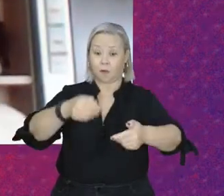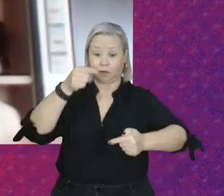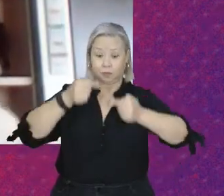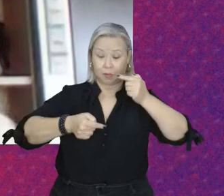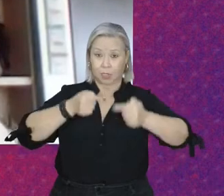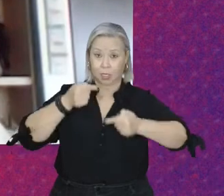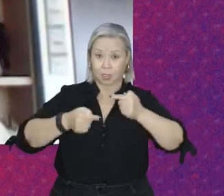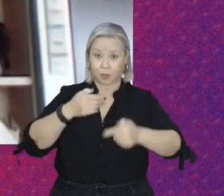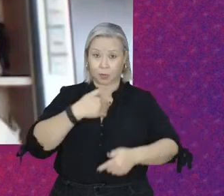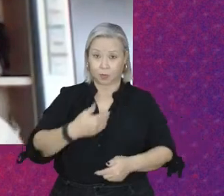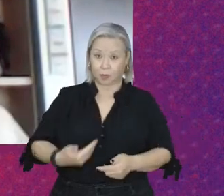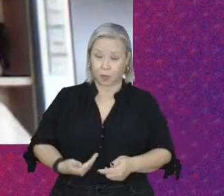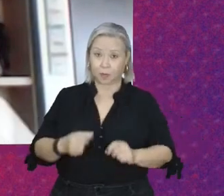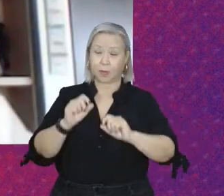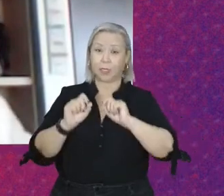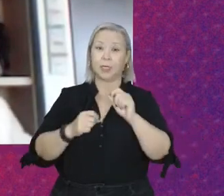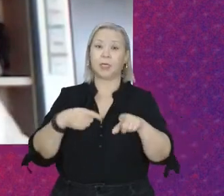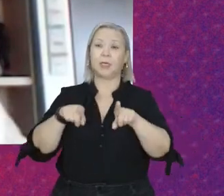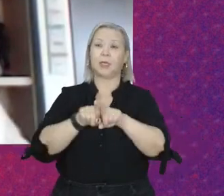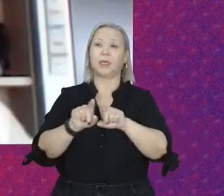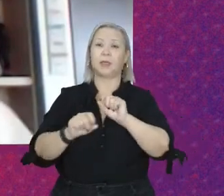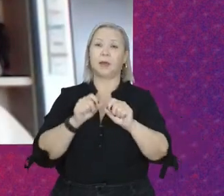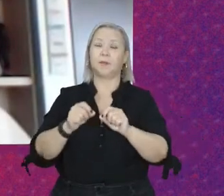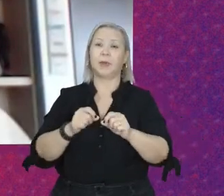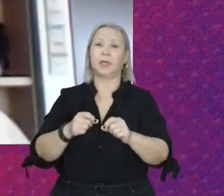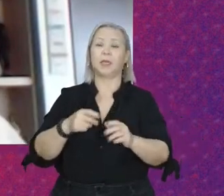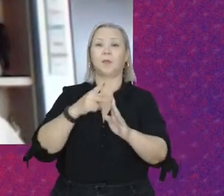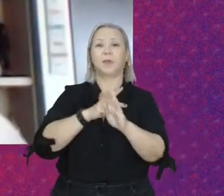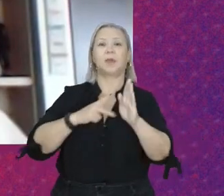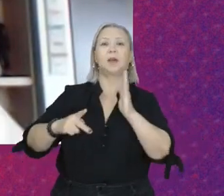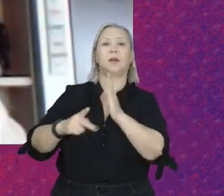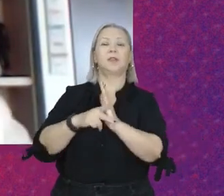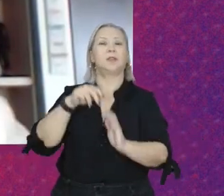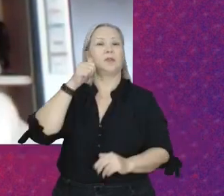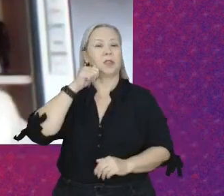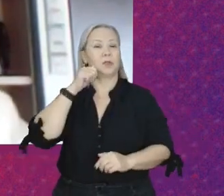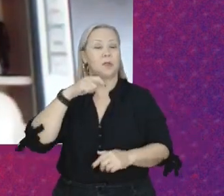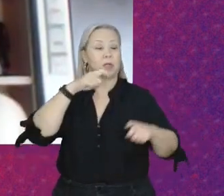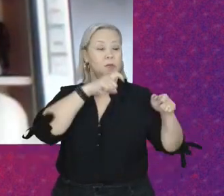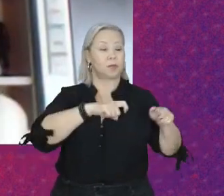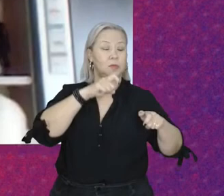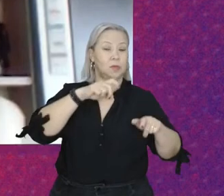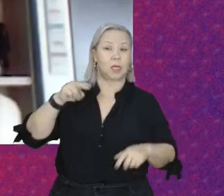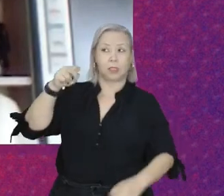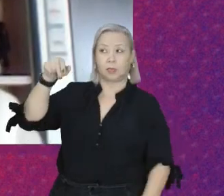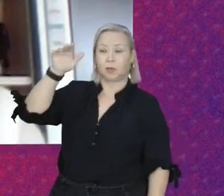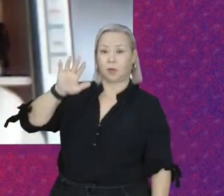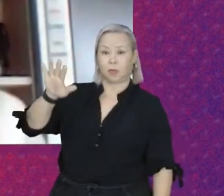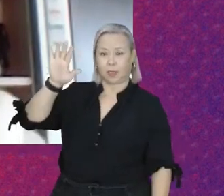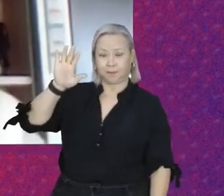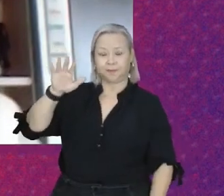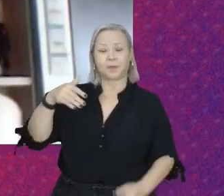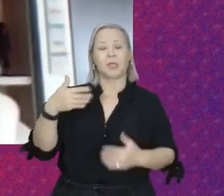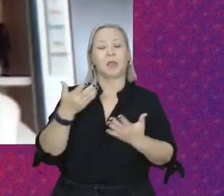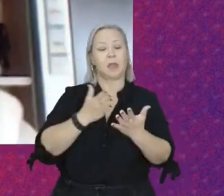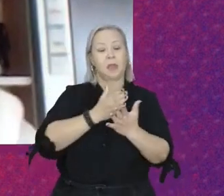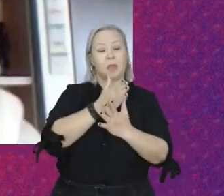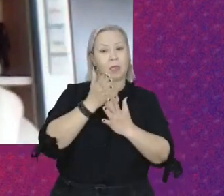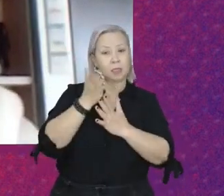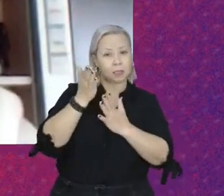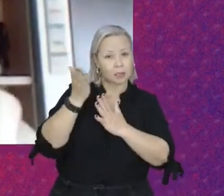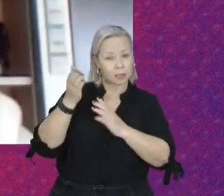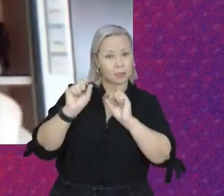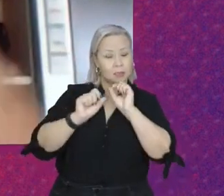públicas, e um eixo transversal, que é o protagonismo das mulheres rurais do Nordeste. Então, com base nesse eixo, nós tivemos